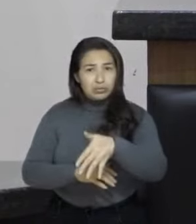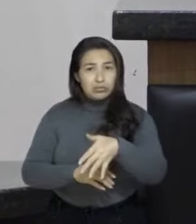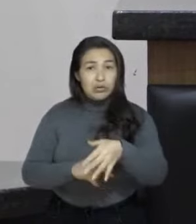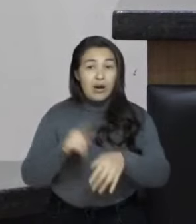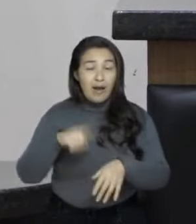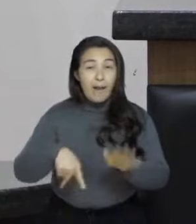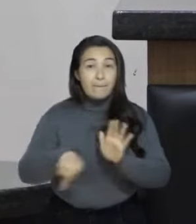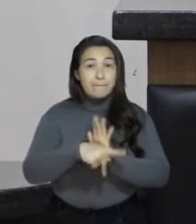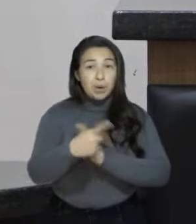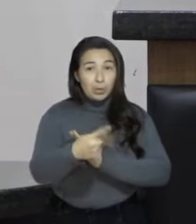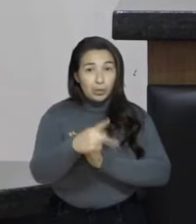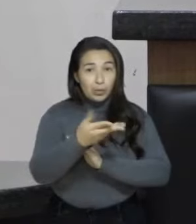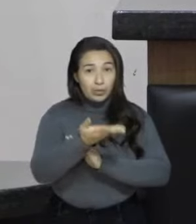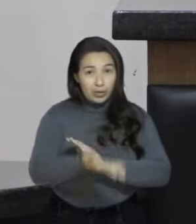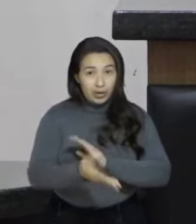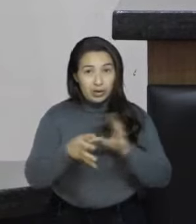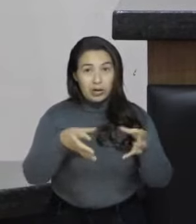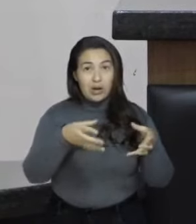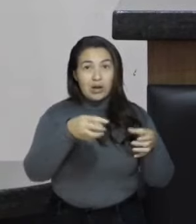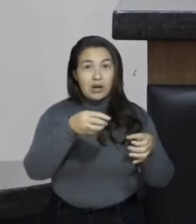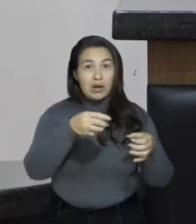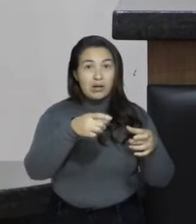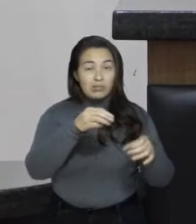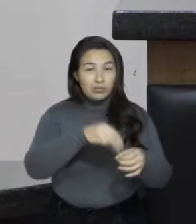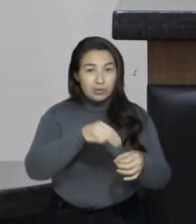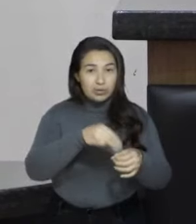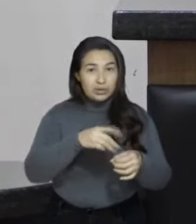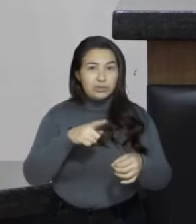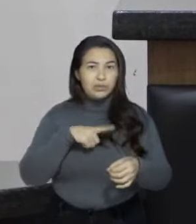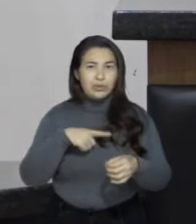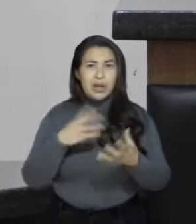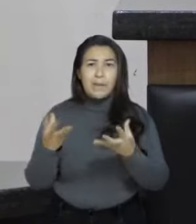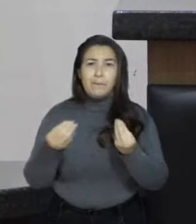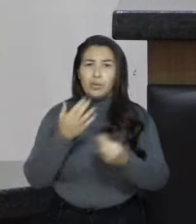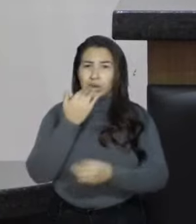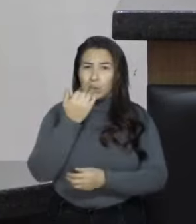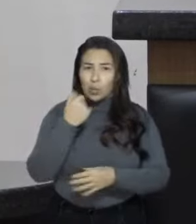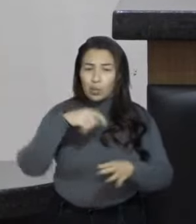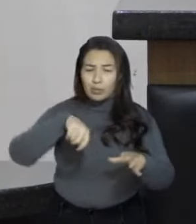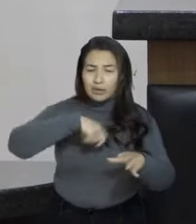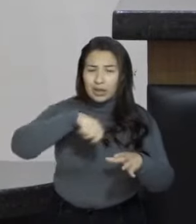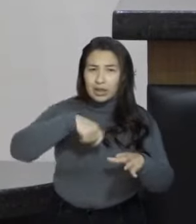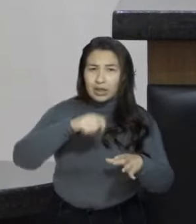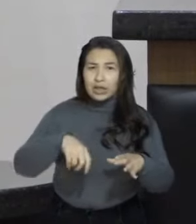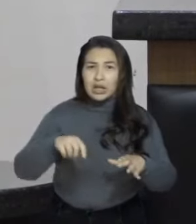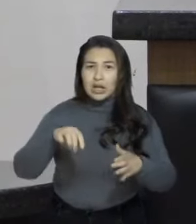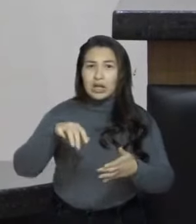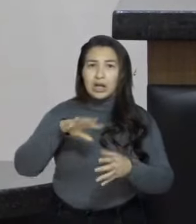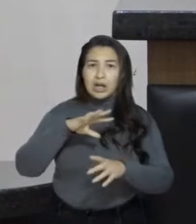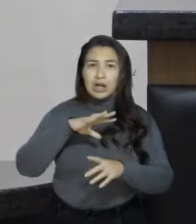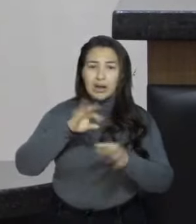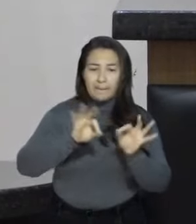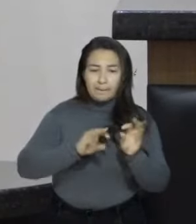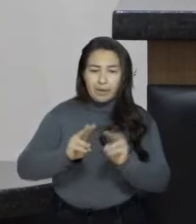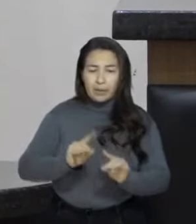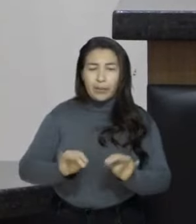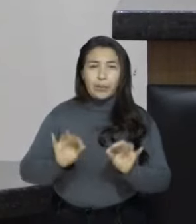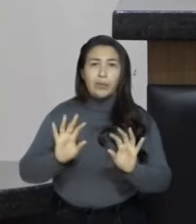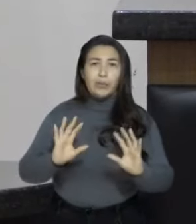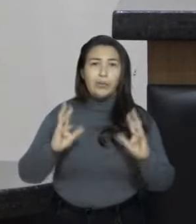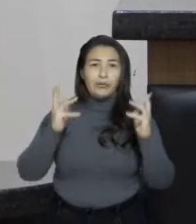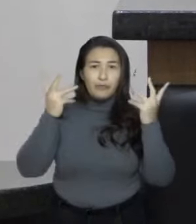de Balneário Arroio Silva ela terá muita gastronomia local artesanato shows esse ano como show principal